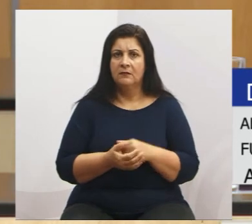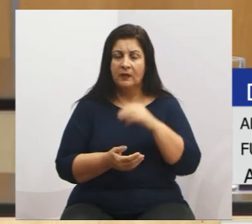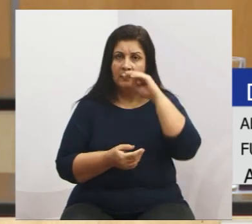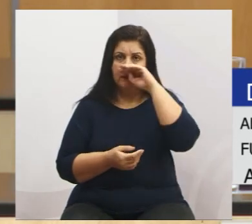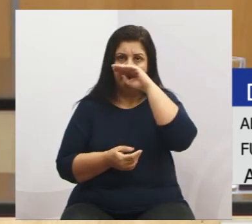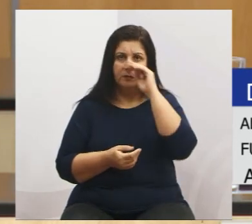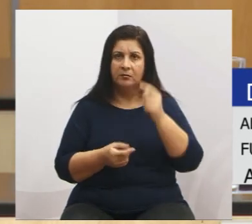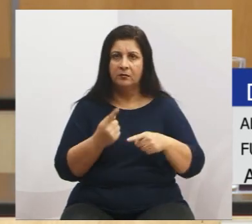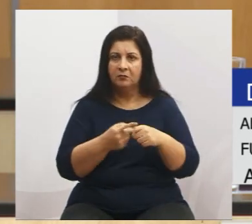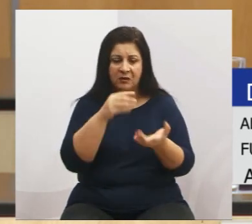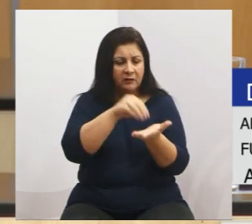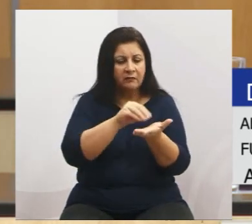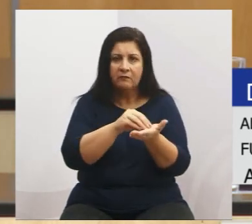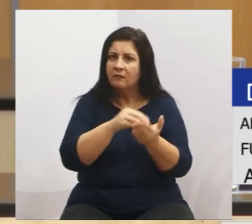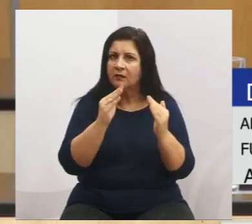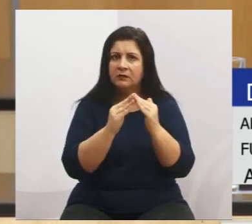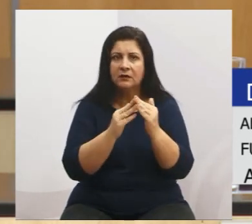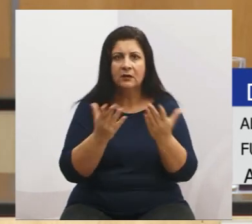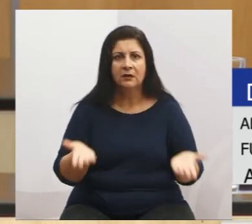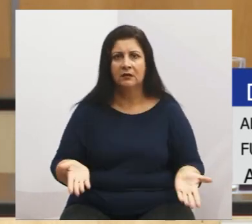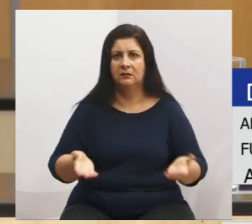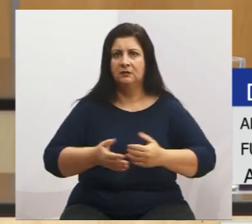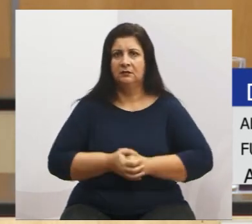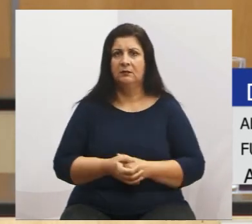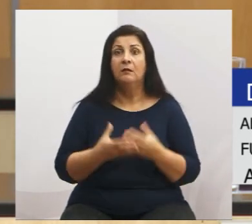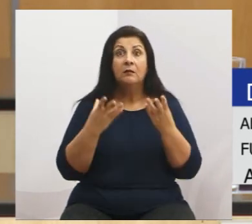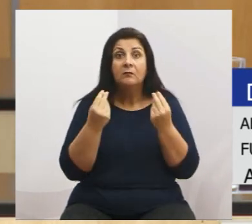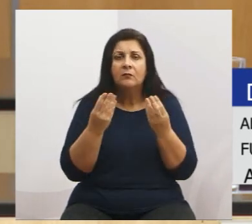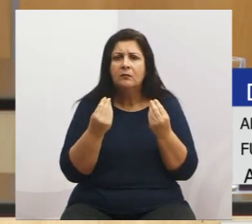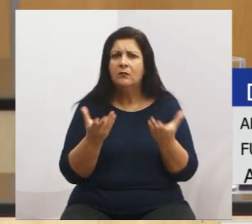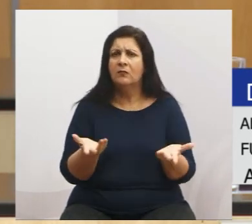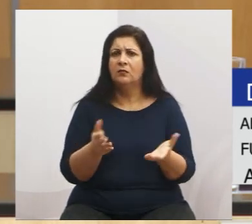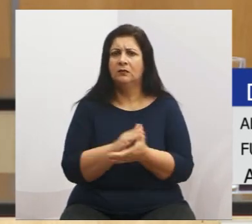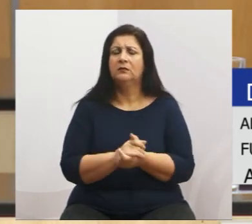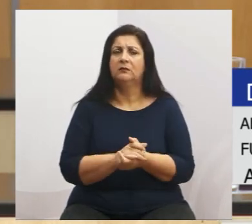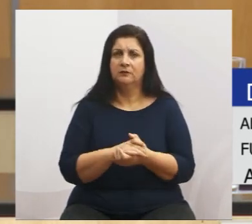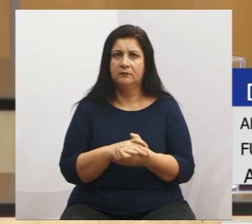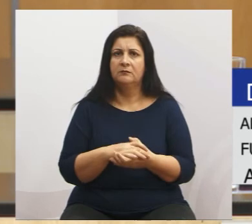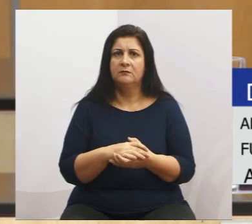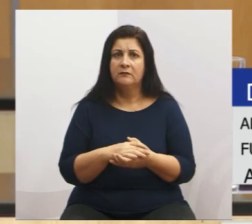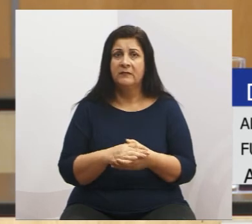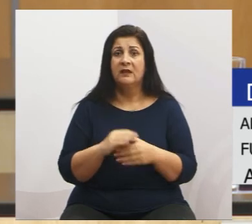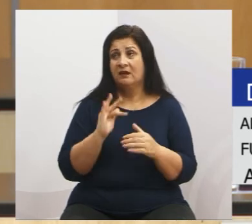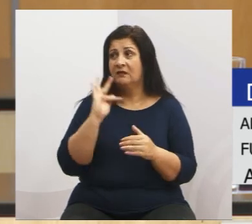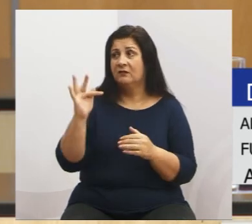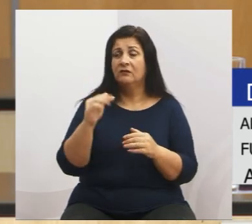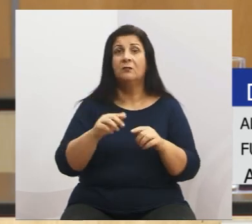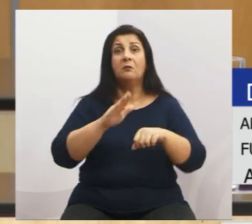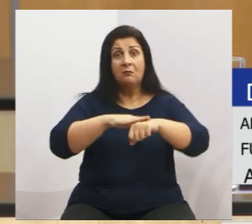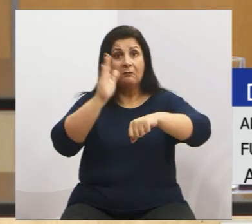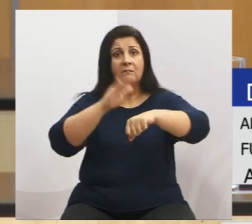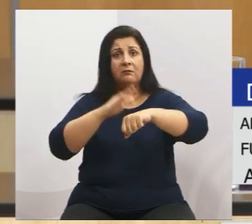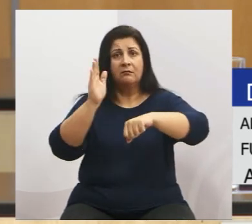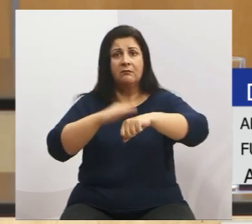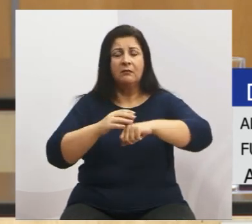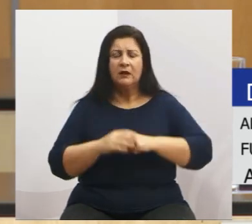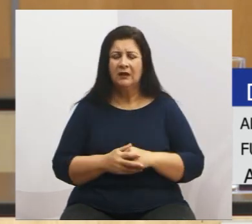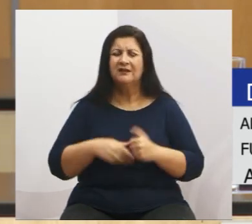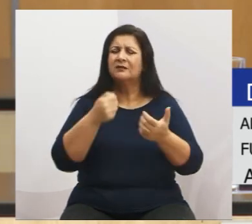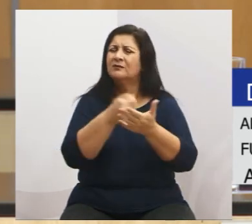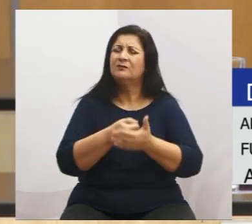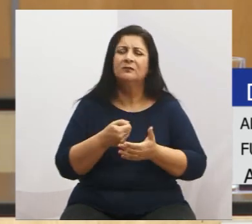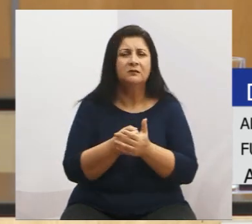E o déficit aqui em Jacareí, em relação à moradia, é muito grande. É muito grande e vai aumentar a luta por